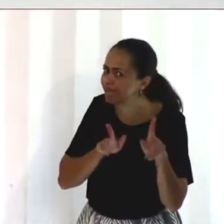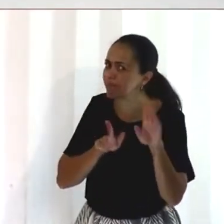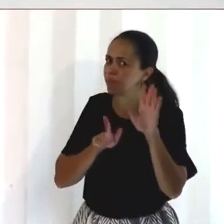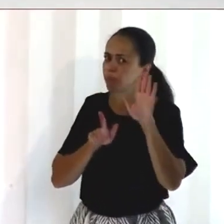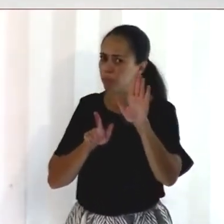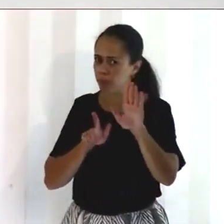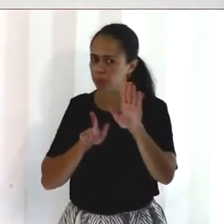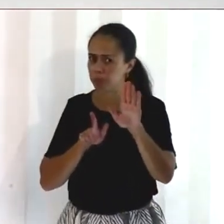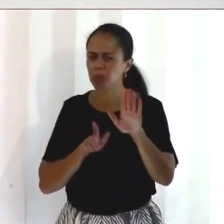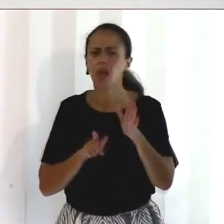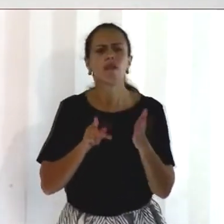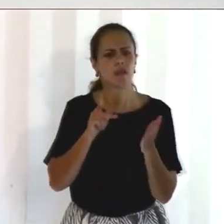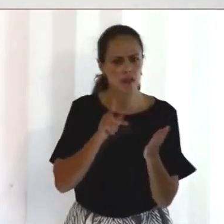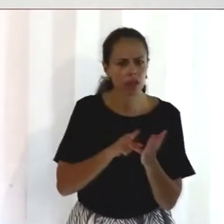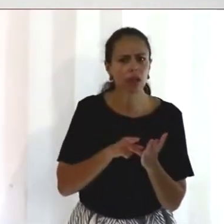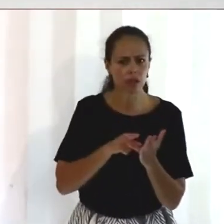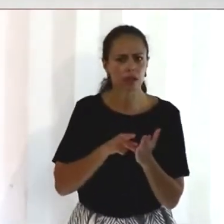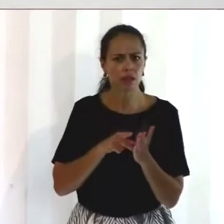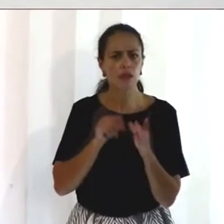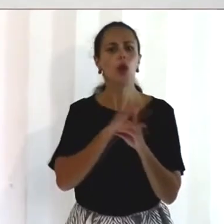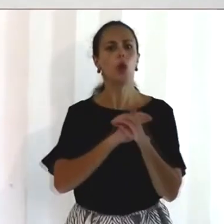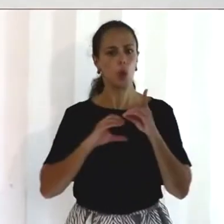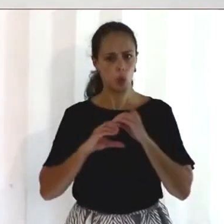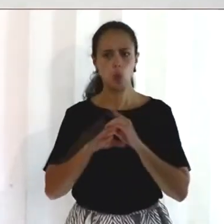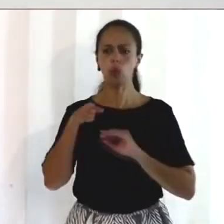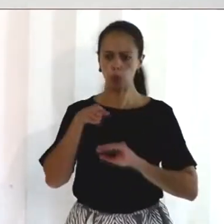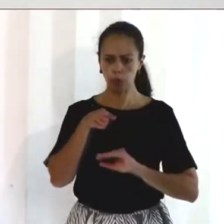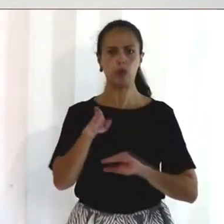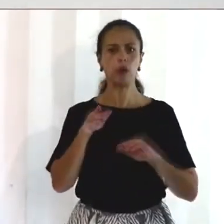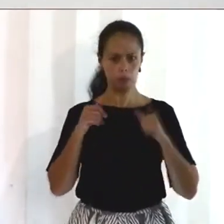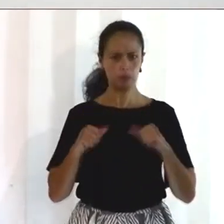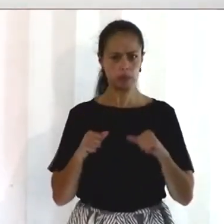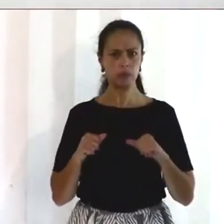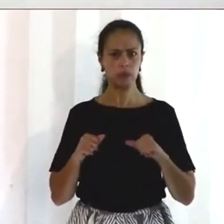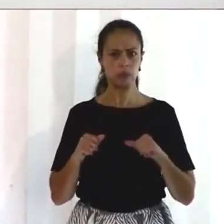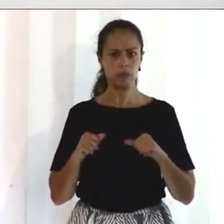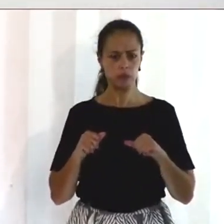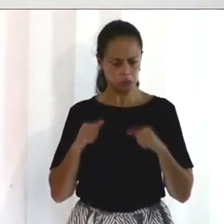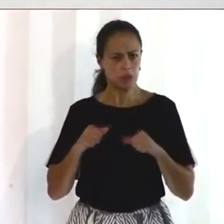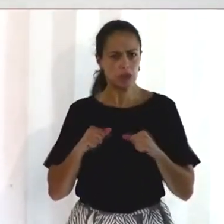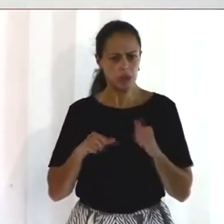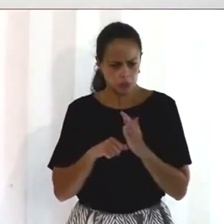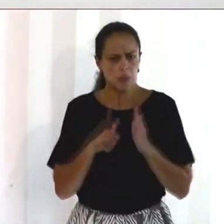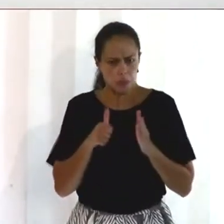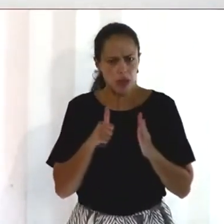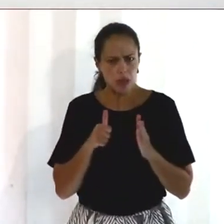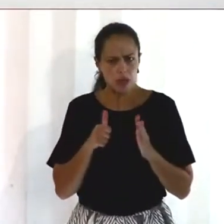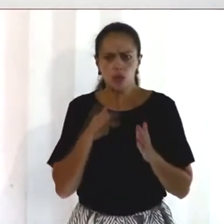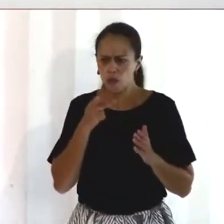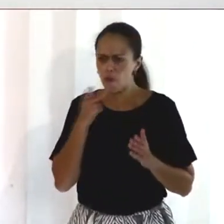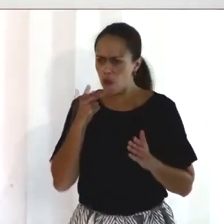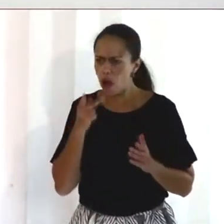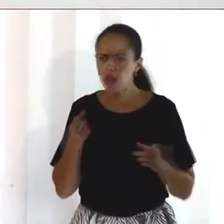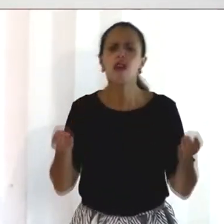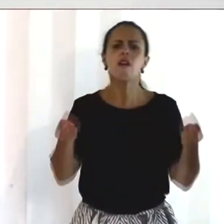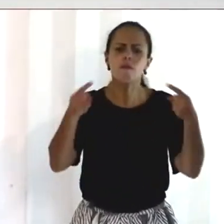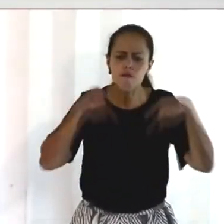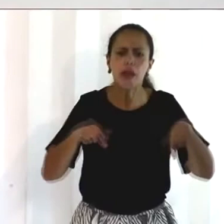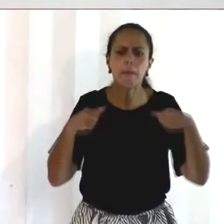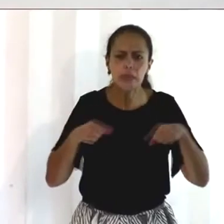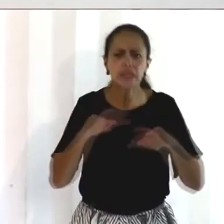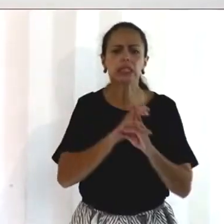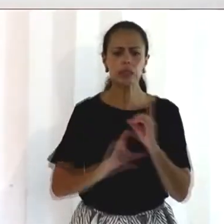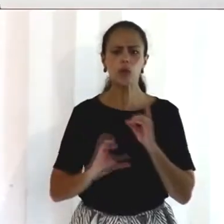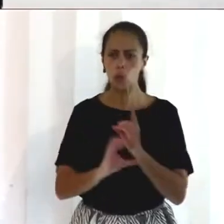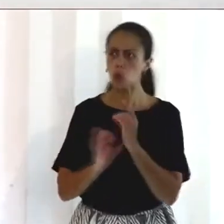do culto, de um culto reformado, de um culto teorreferente. É o primeiro assunto nosso aqui na Igreja Presbiteriana da Lapa: cultos